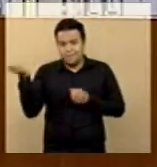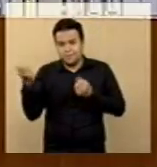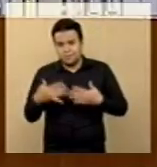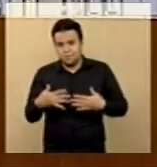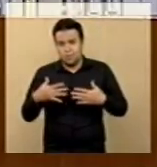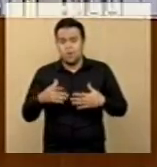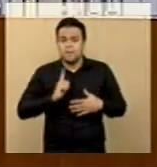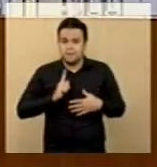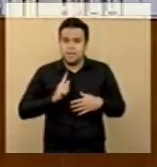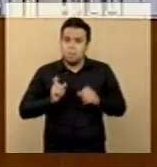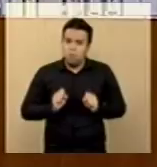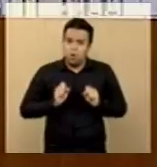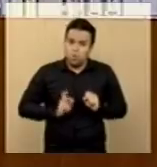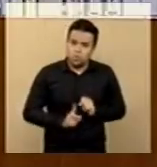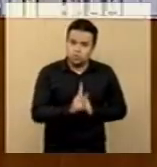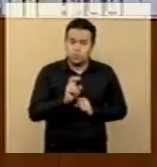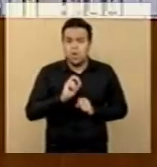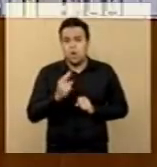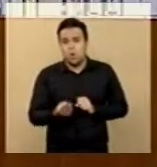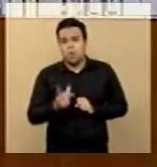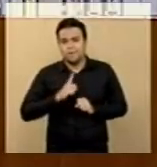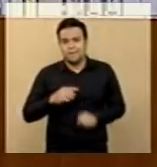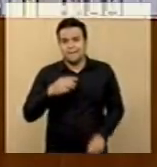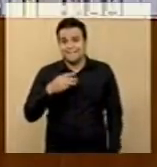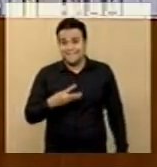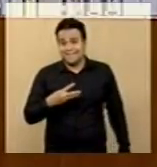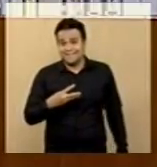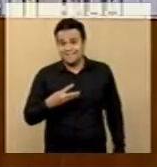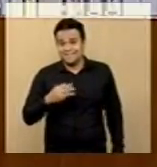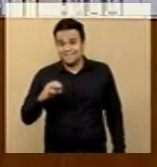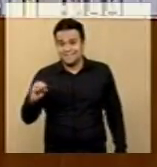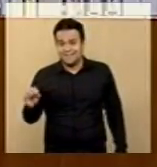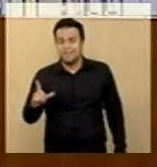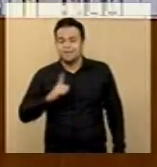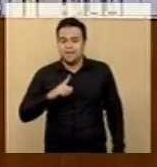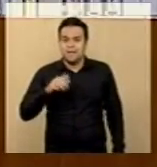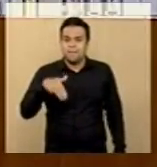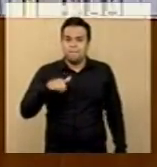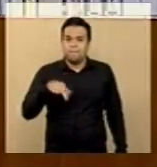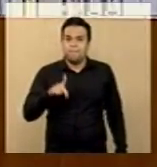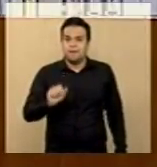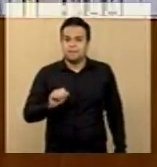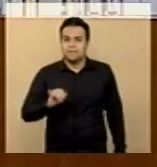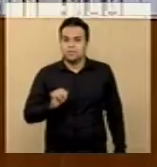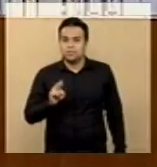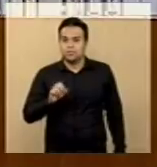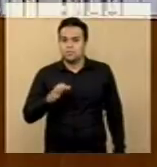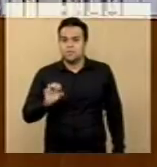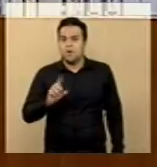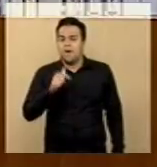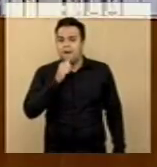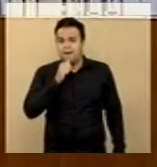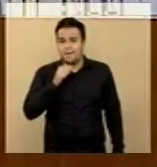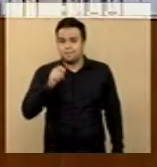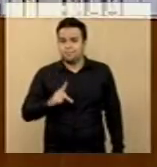casos... prosseguir, em outros, como em mais de 300 mandados de injunção, até hoje não se teve a aposentadoria. Mas é